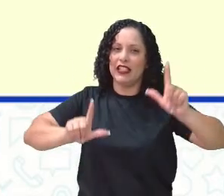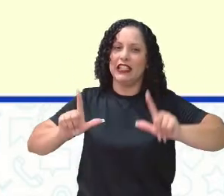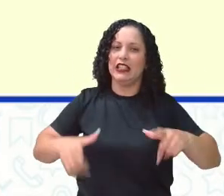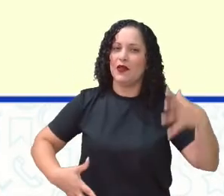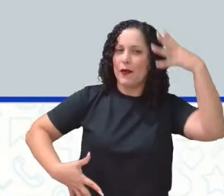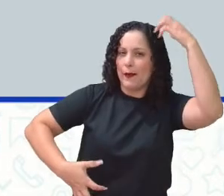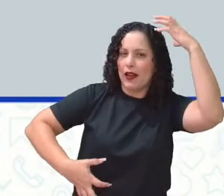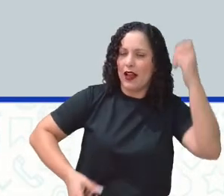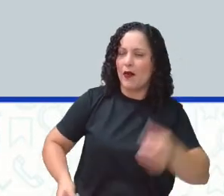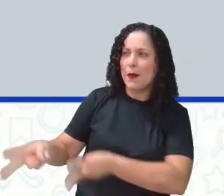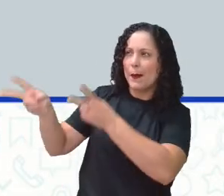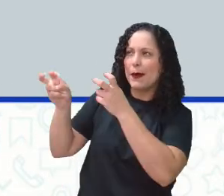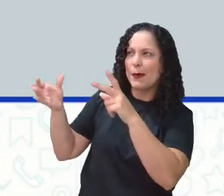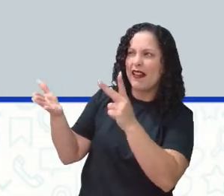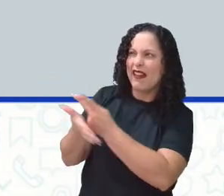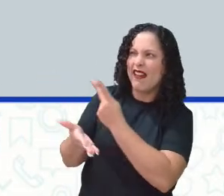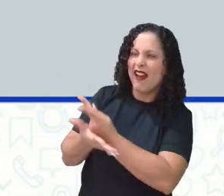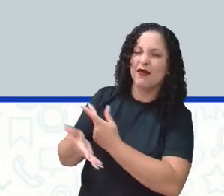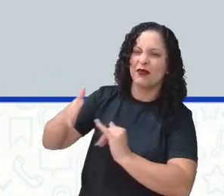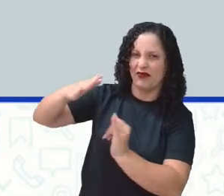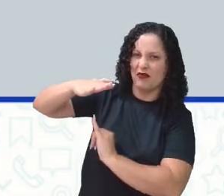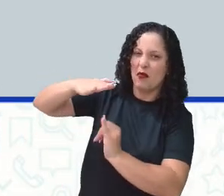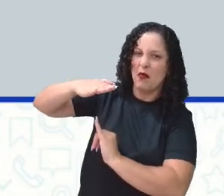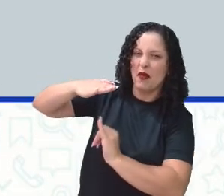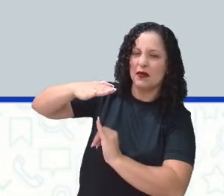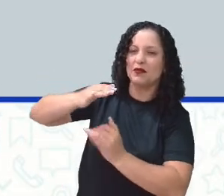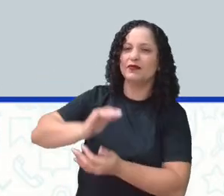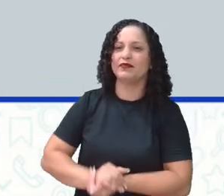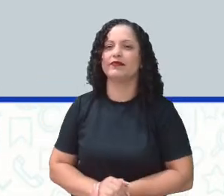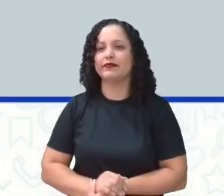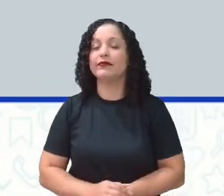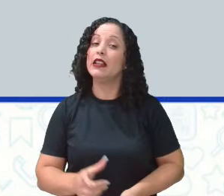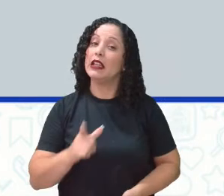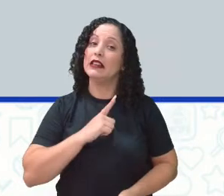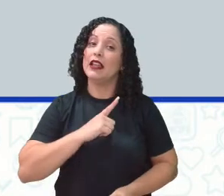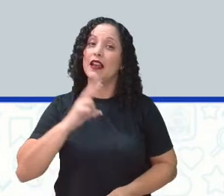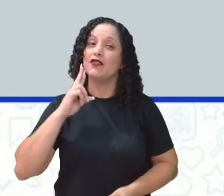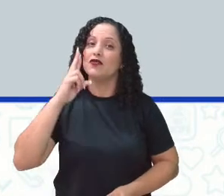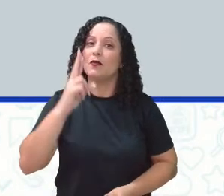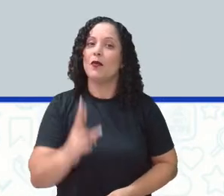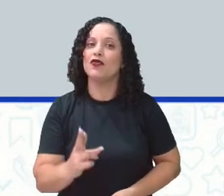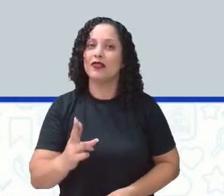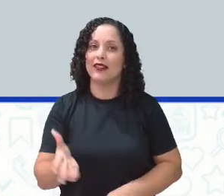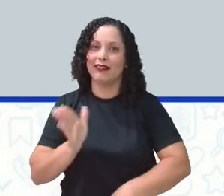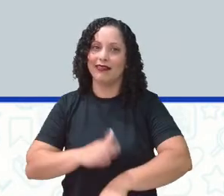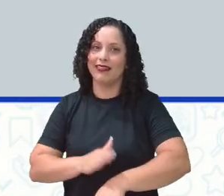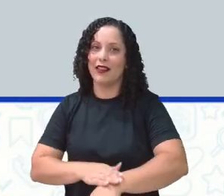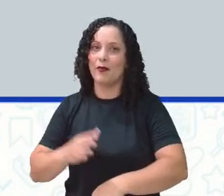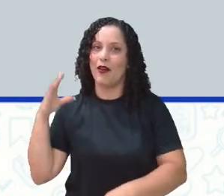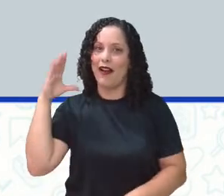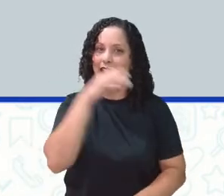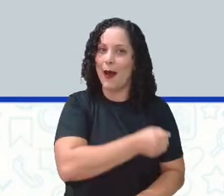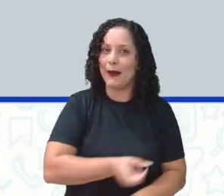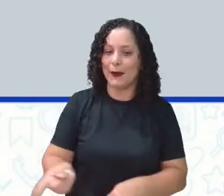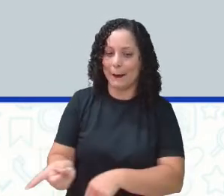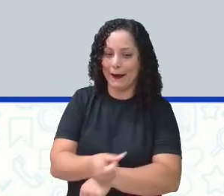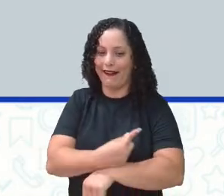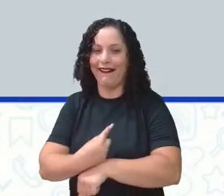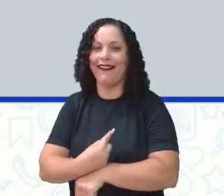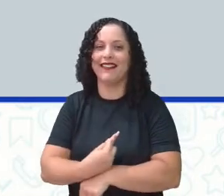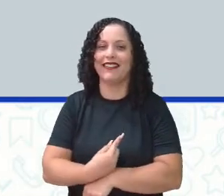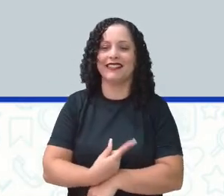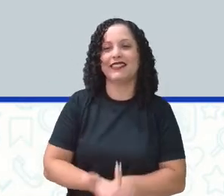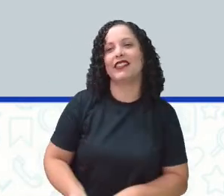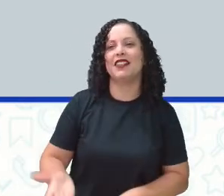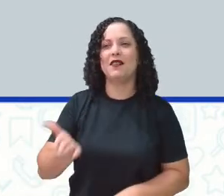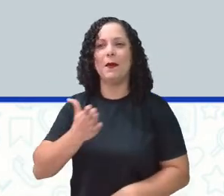linguagem padrão. E aí temos a resposta imediata que eu já trouxe para vocês, porque o tempo da gente vai sempre voando. Meu,